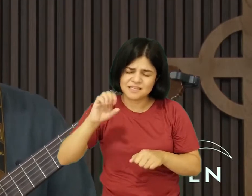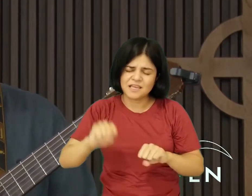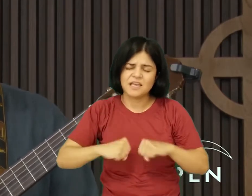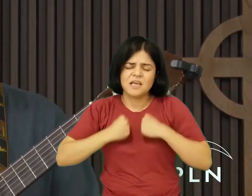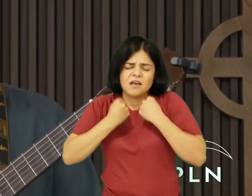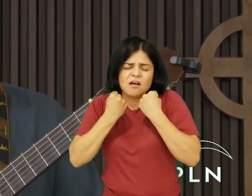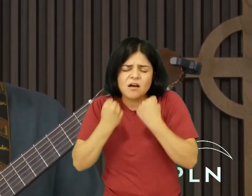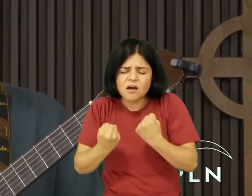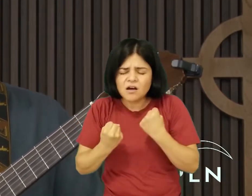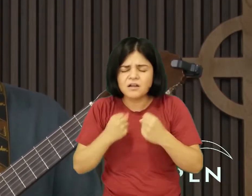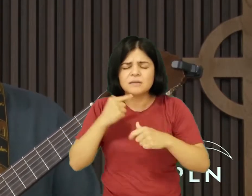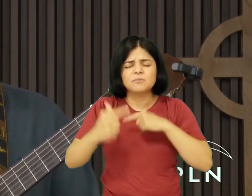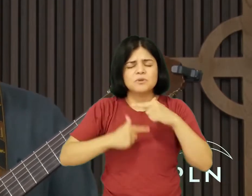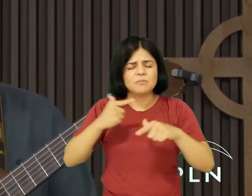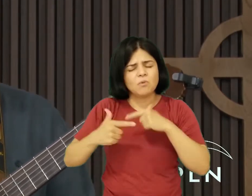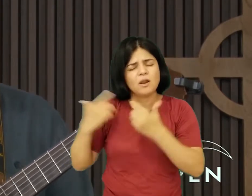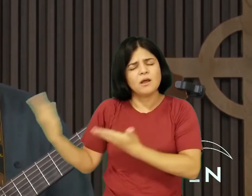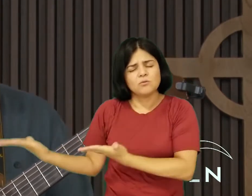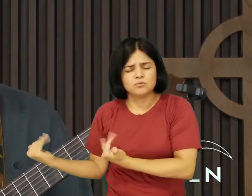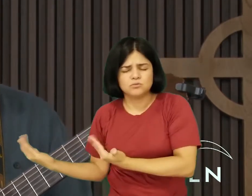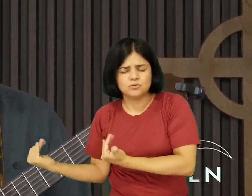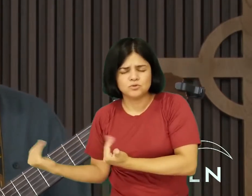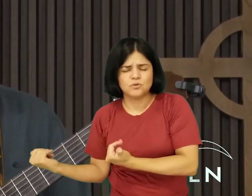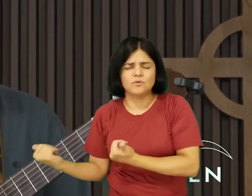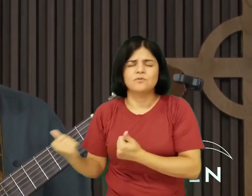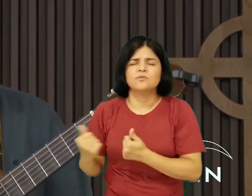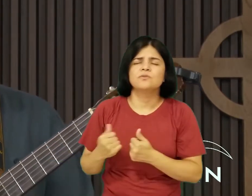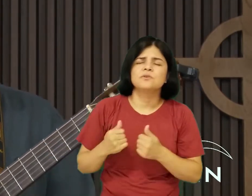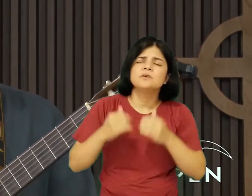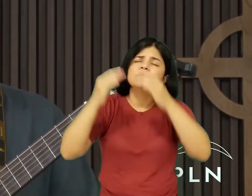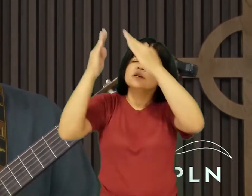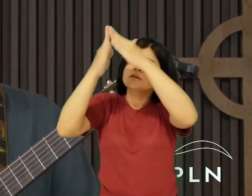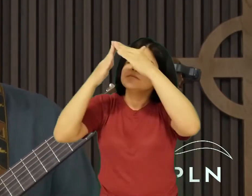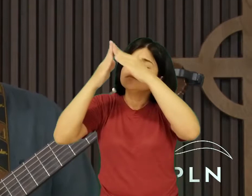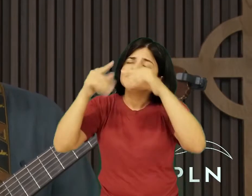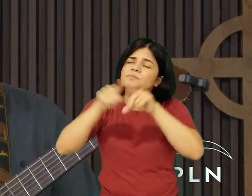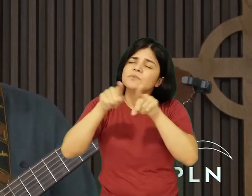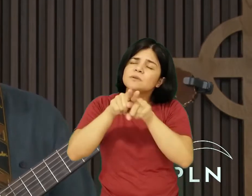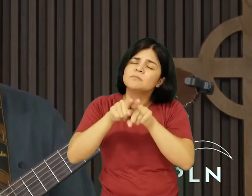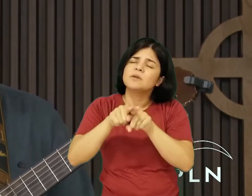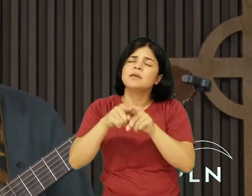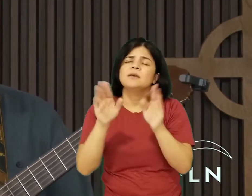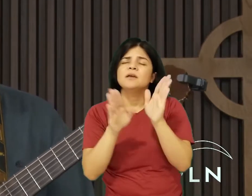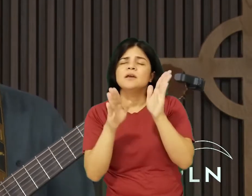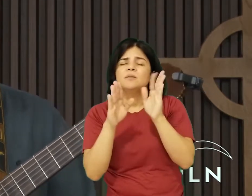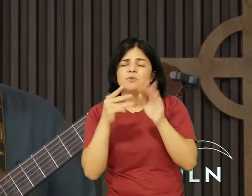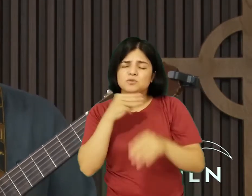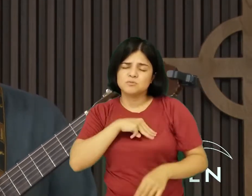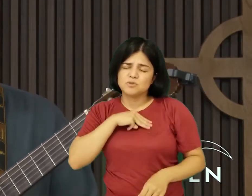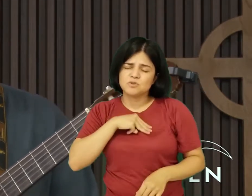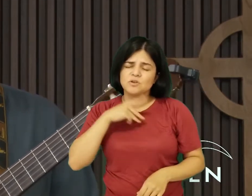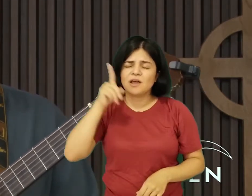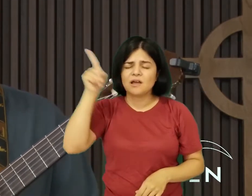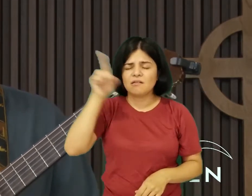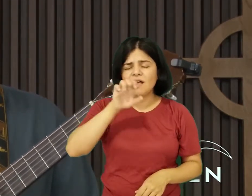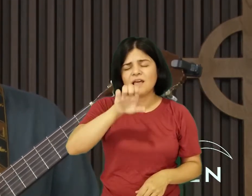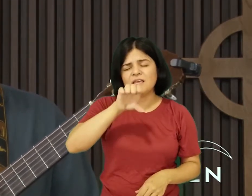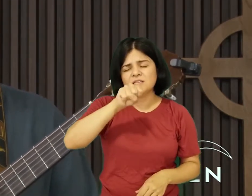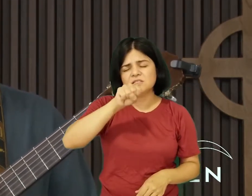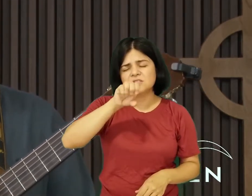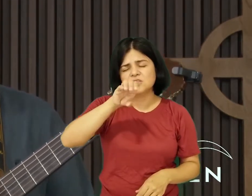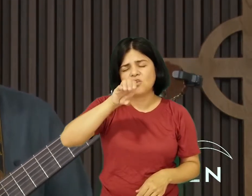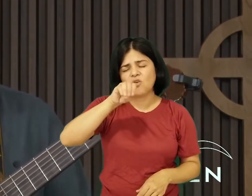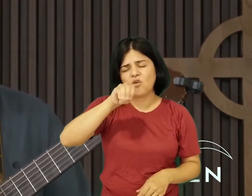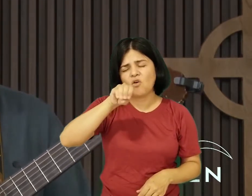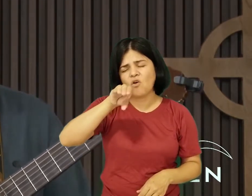tua filha como instrumento poderoso. Pedimos ainda pela Mara, pelo Franz, por seus filhos que estão na Escócia, lá